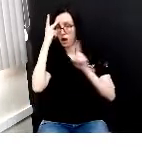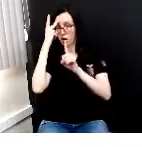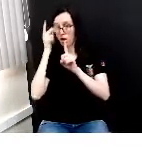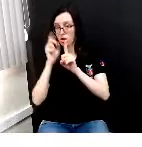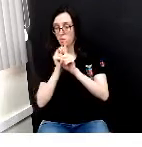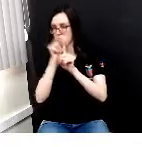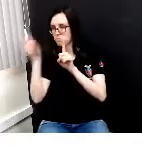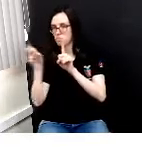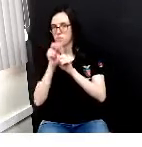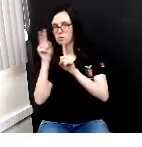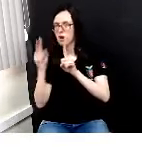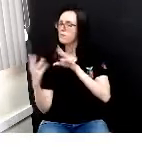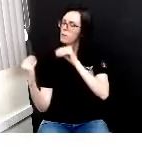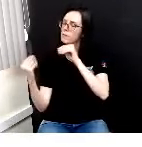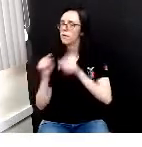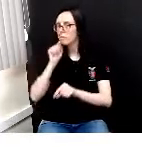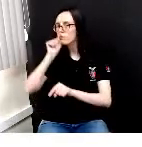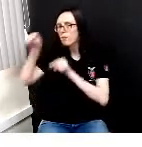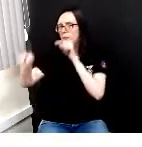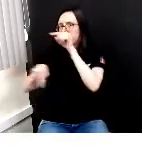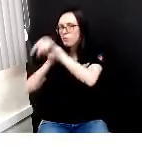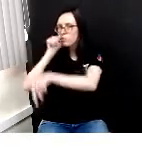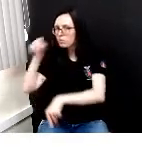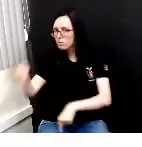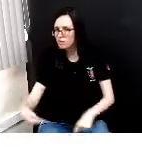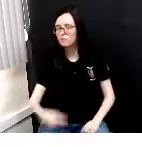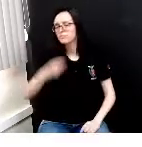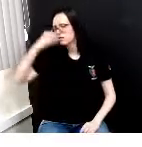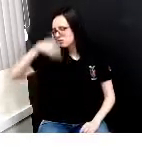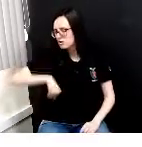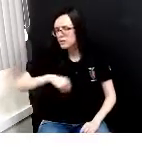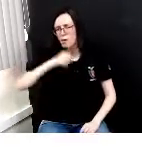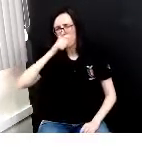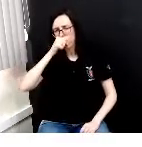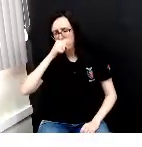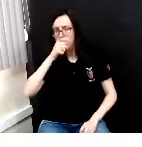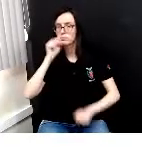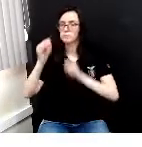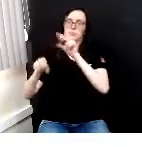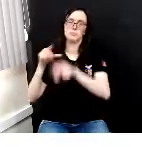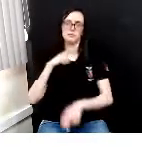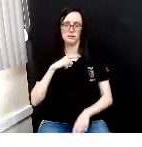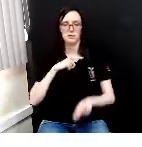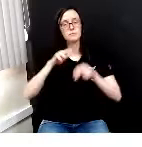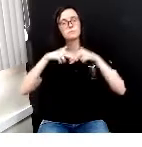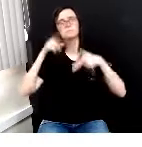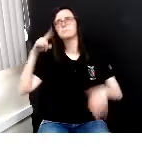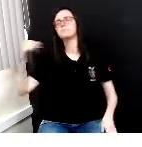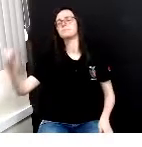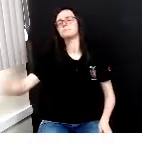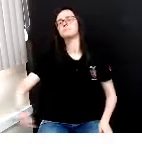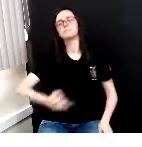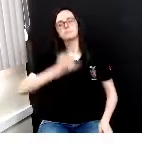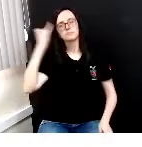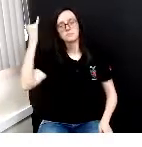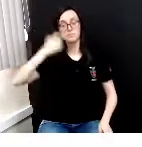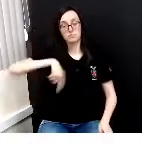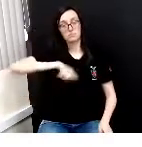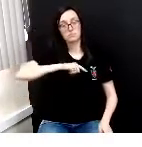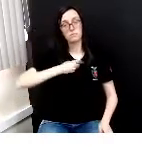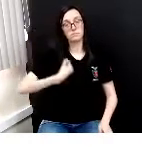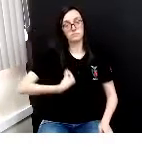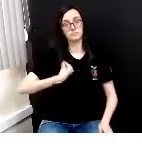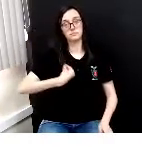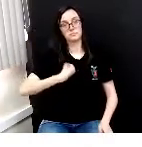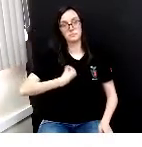gotículas respiratórias, por meio de espirros e tosse. E então é muito importante que a gente